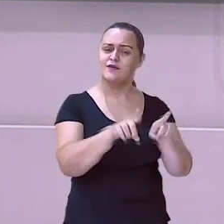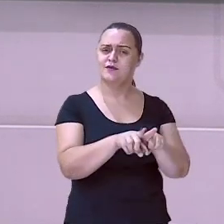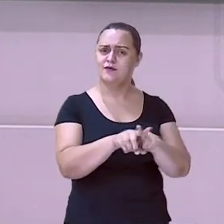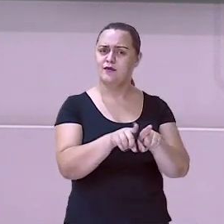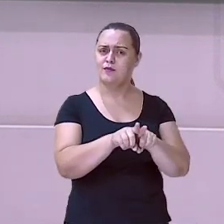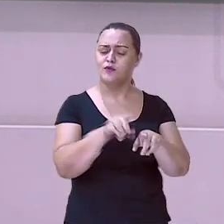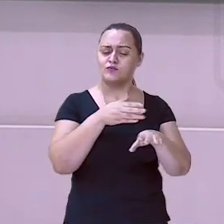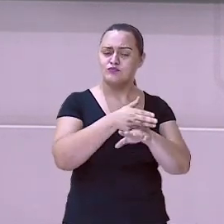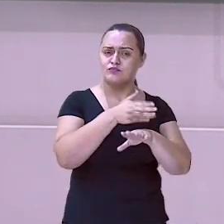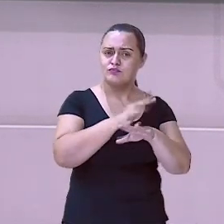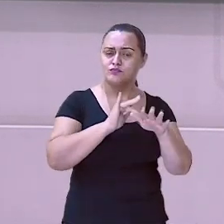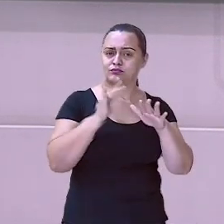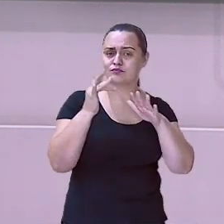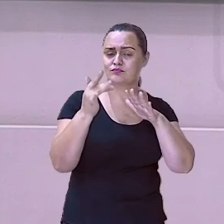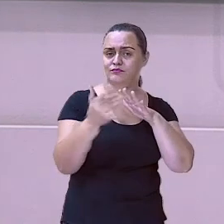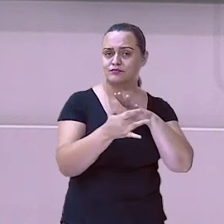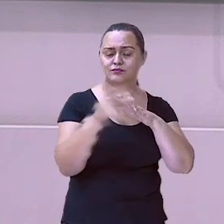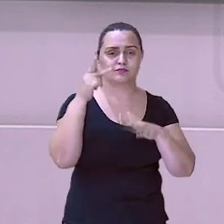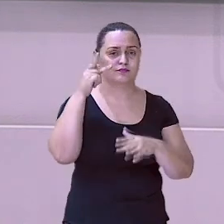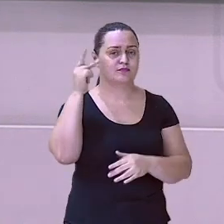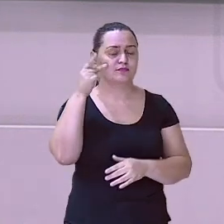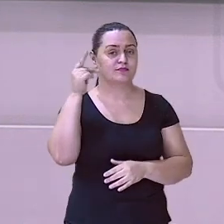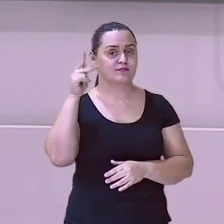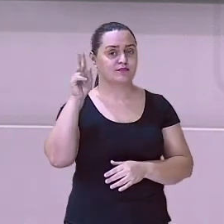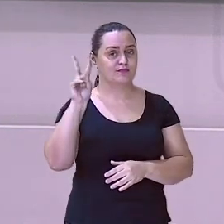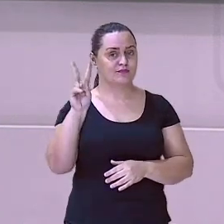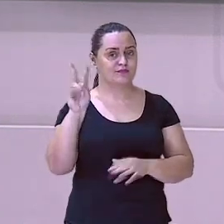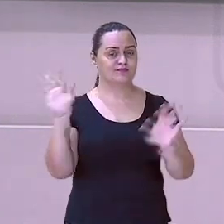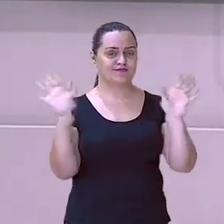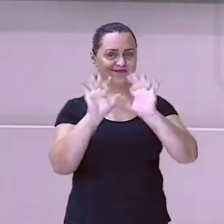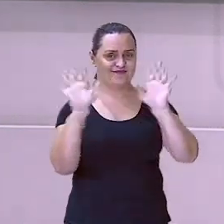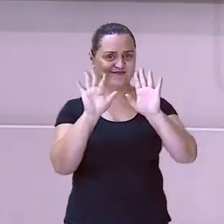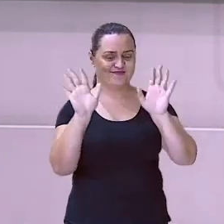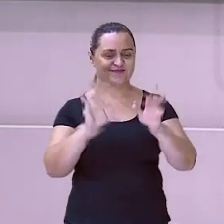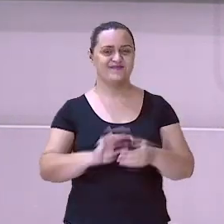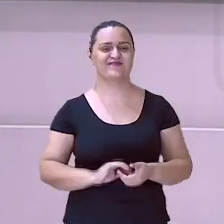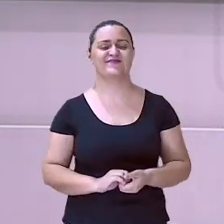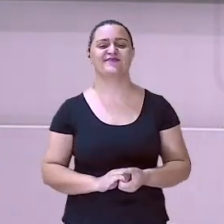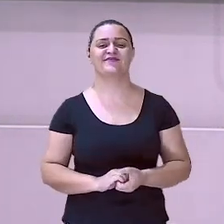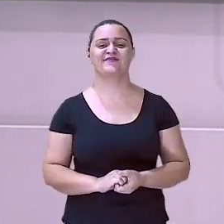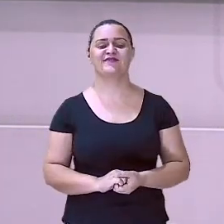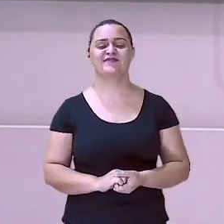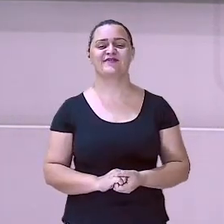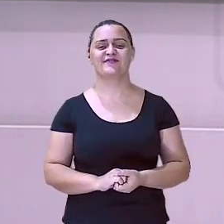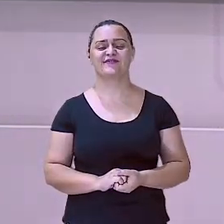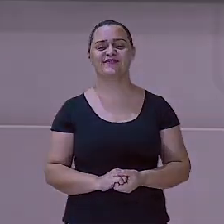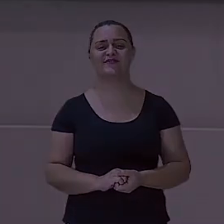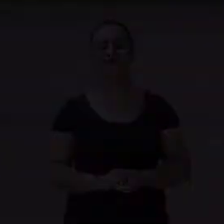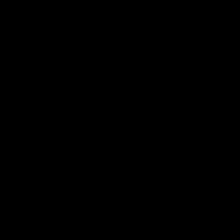acesse as nossas redes sociais. SMED-GV. Tchau, tchau. Até a próxima.